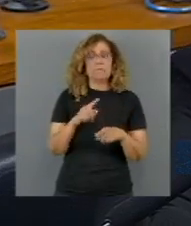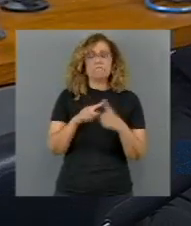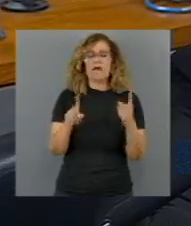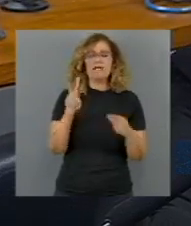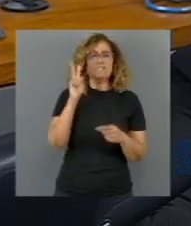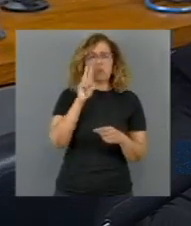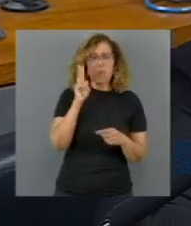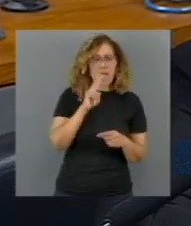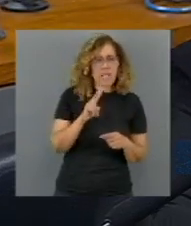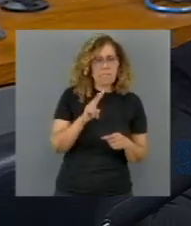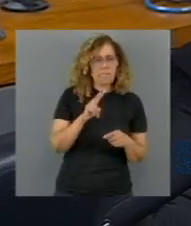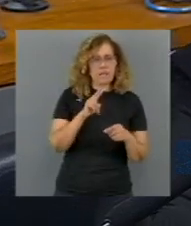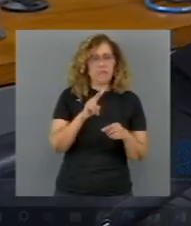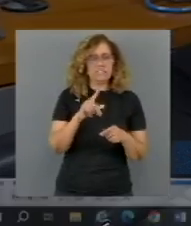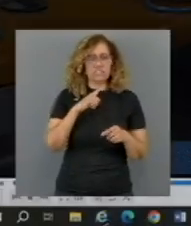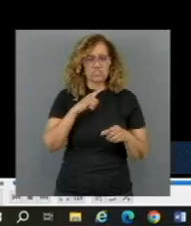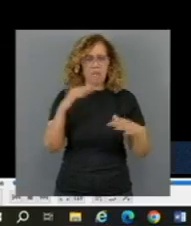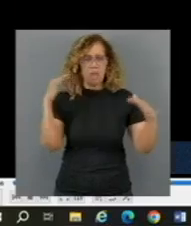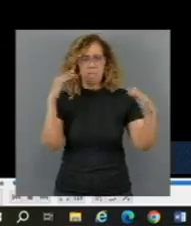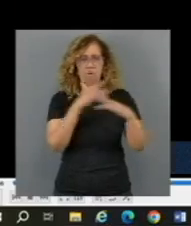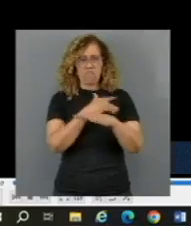do tamanho da manifestação,